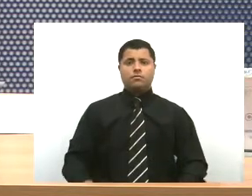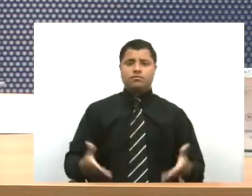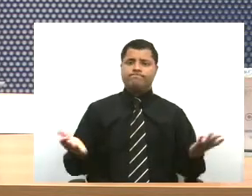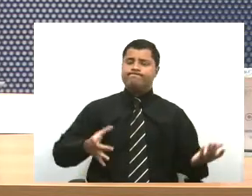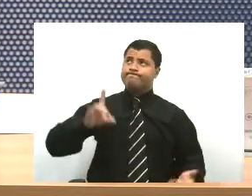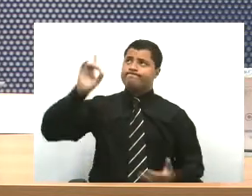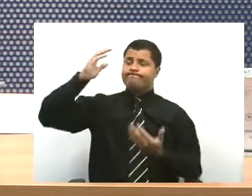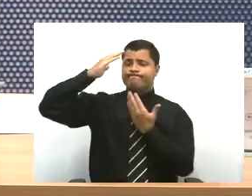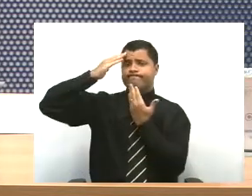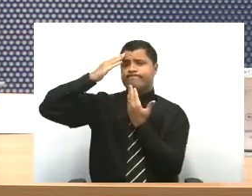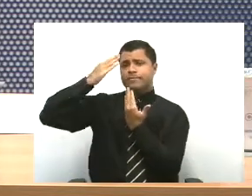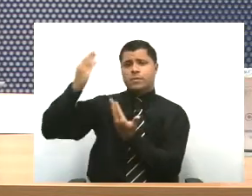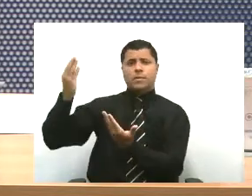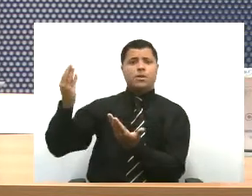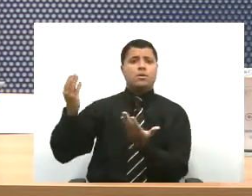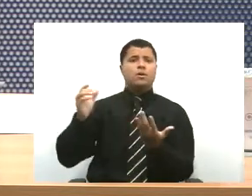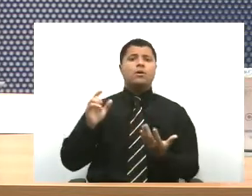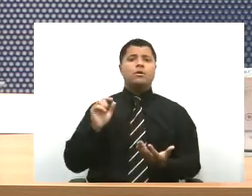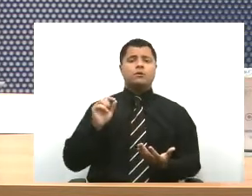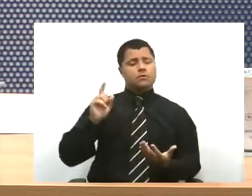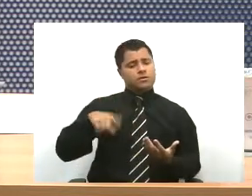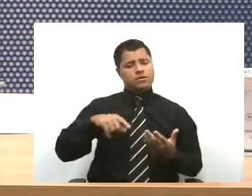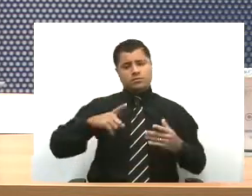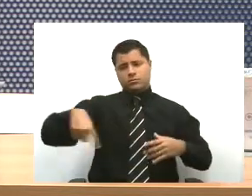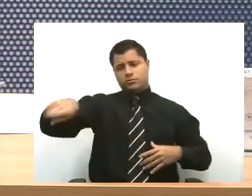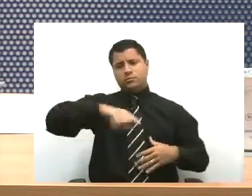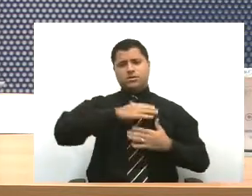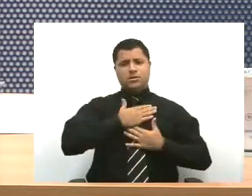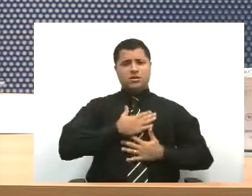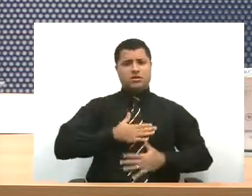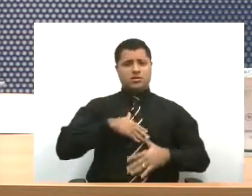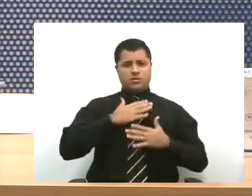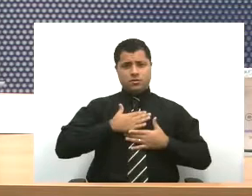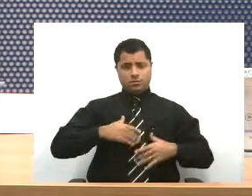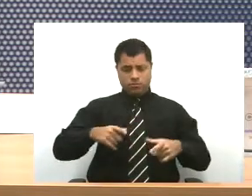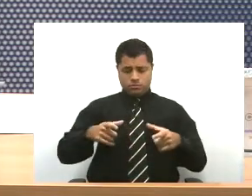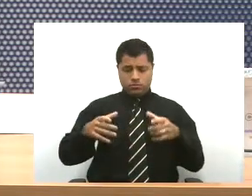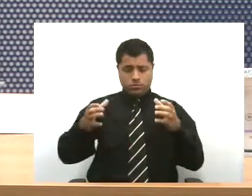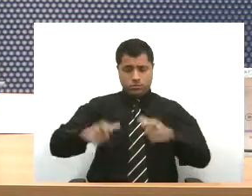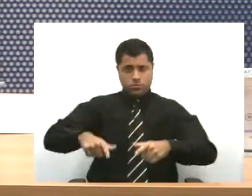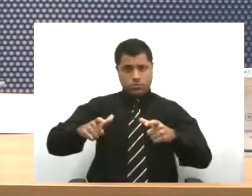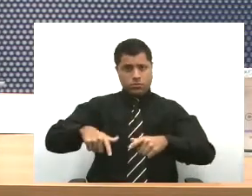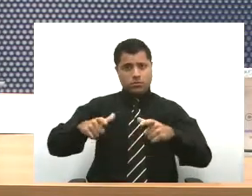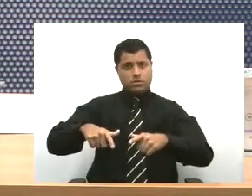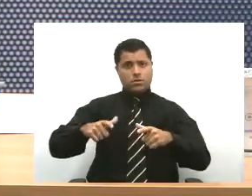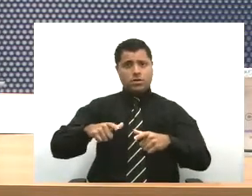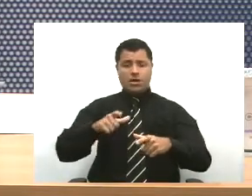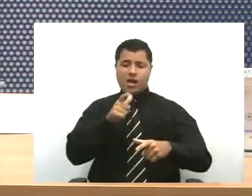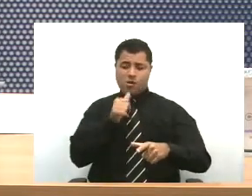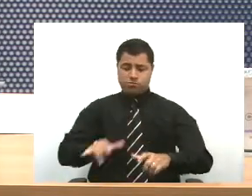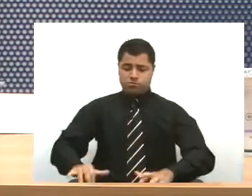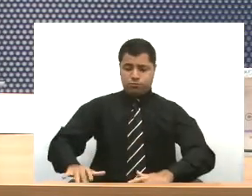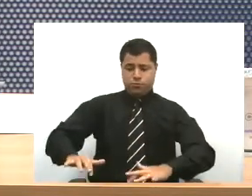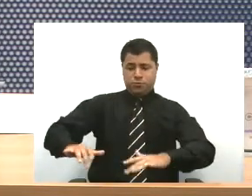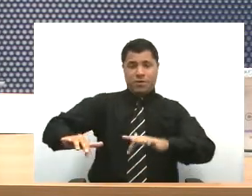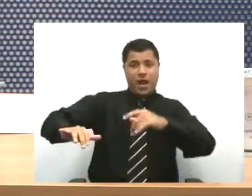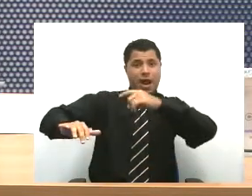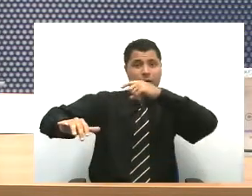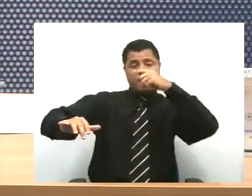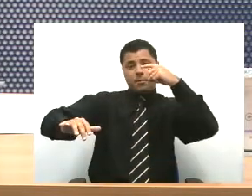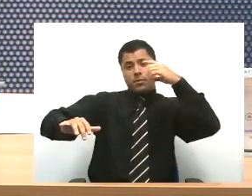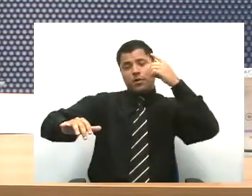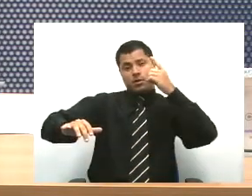isso aconteceu tranquilo, porque a comunidade também, quando a água passa do limite da régua, do amarelo, chega no